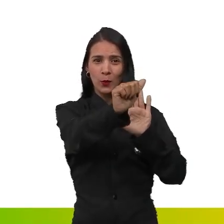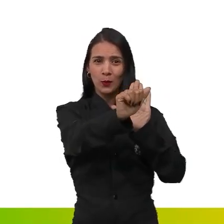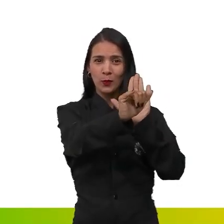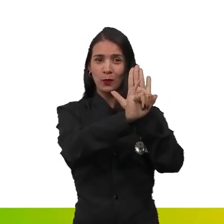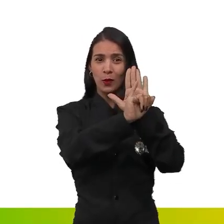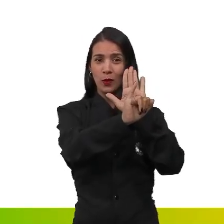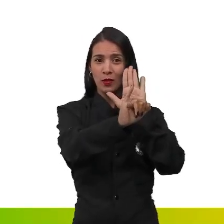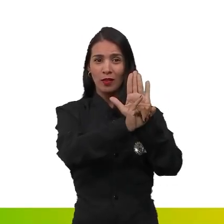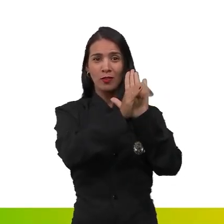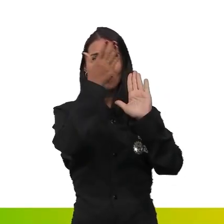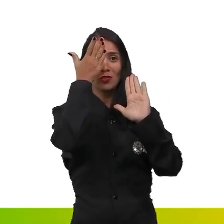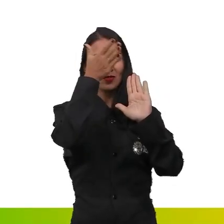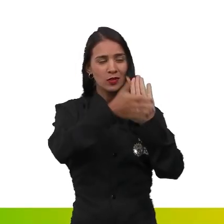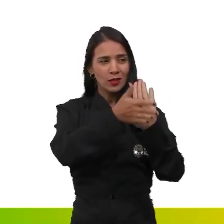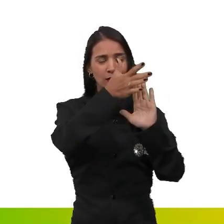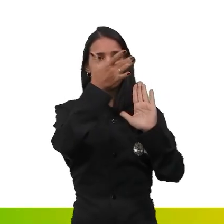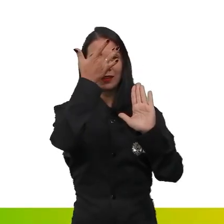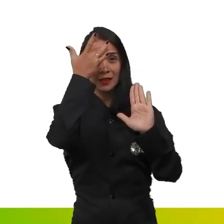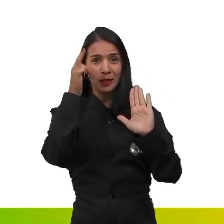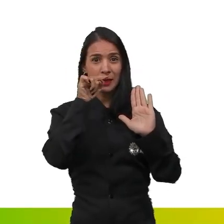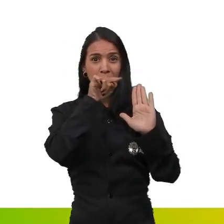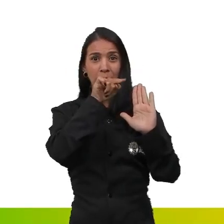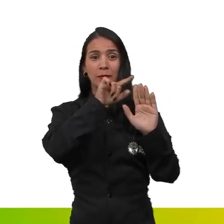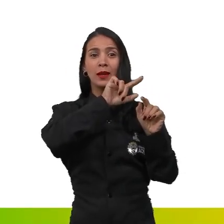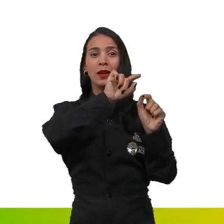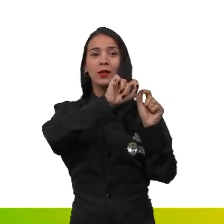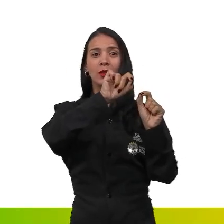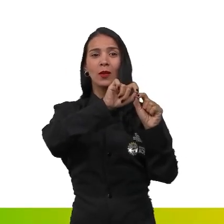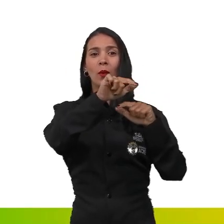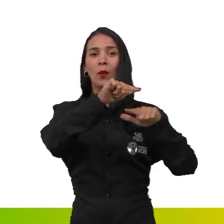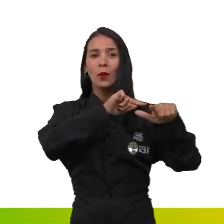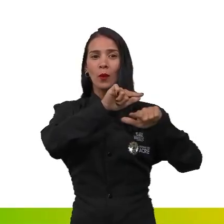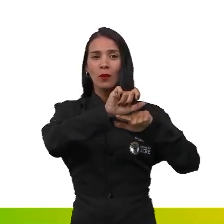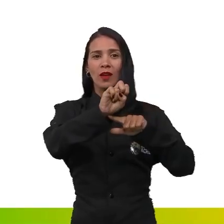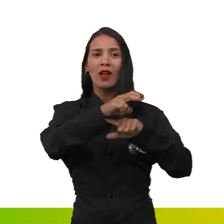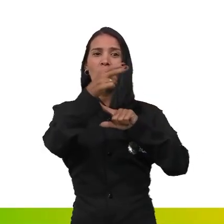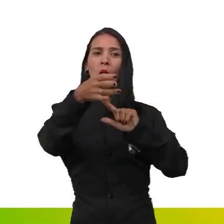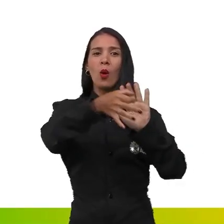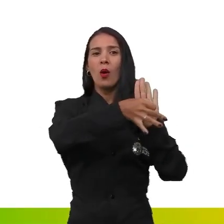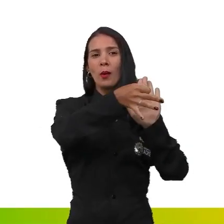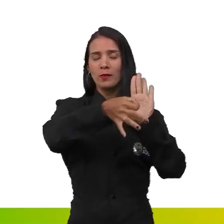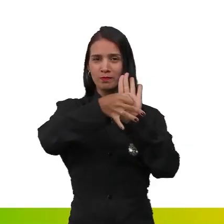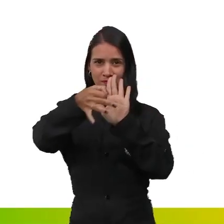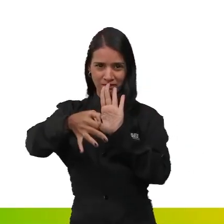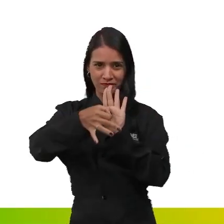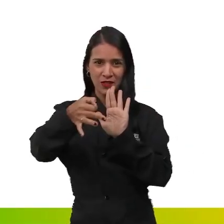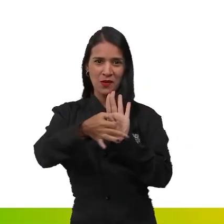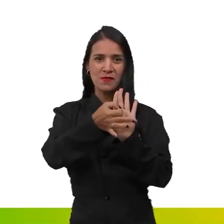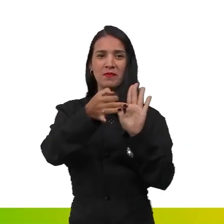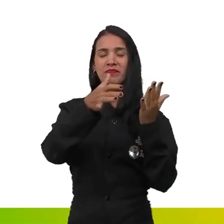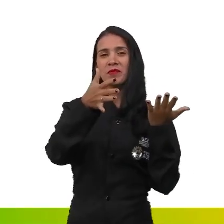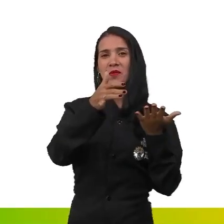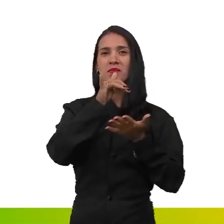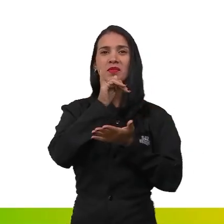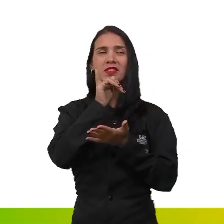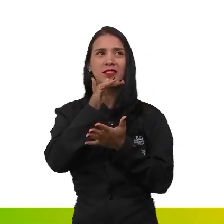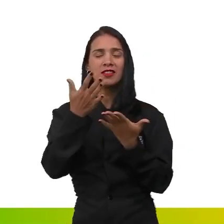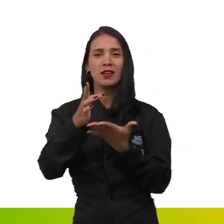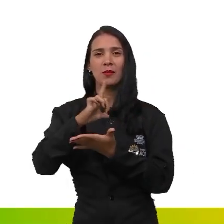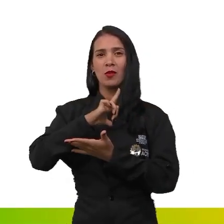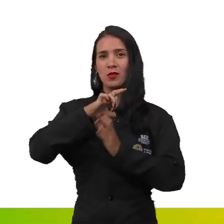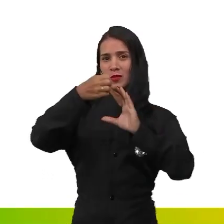direta de quem realiza a ação ou expressa uma opinião. Então, beleza, eu tenho aqui